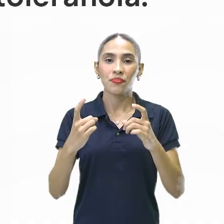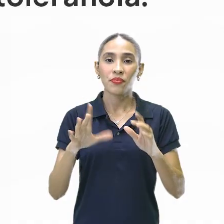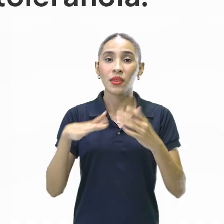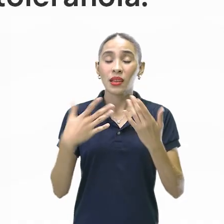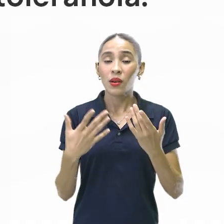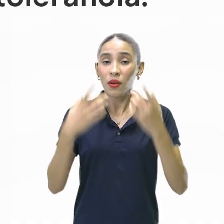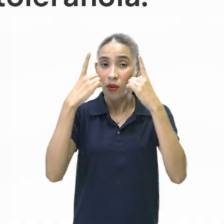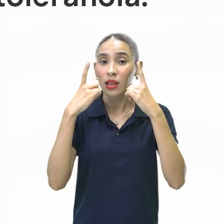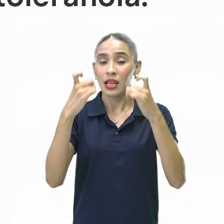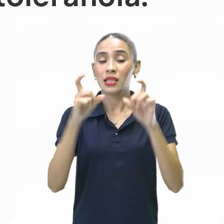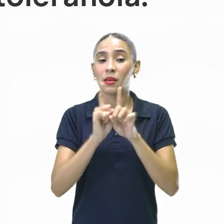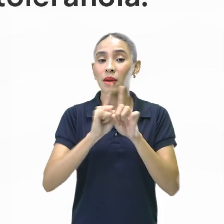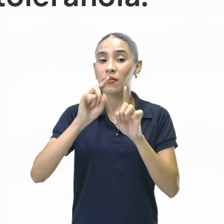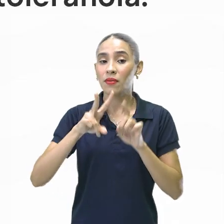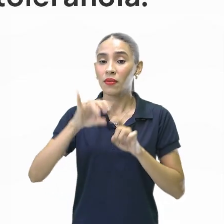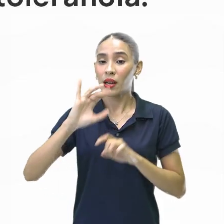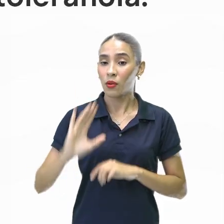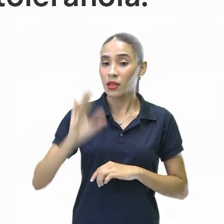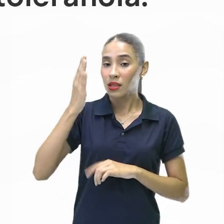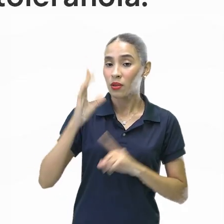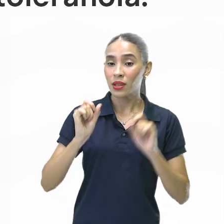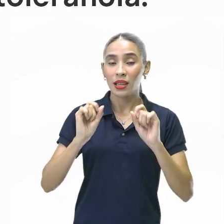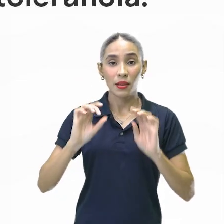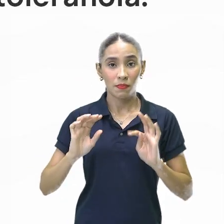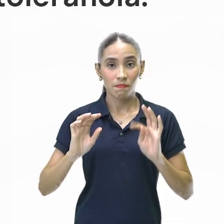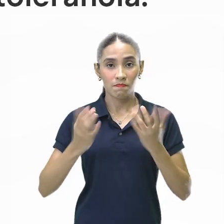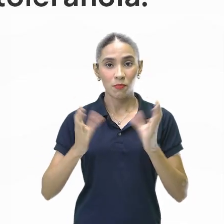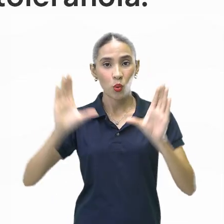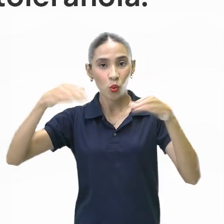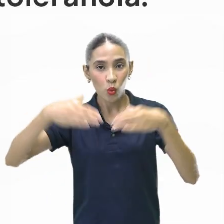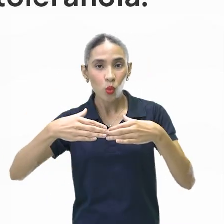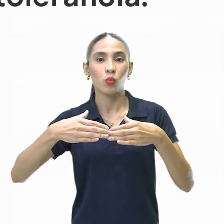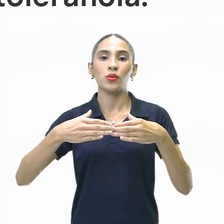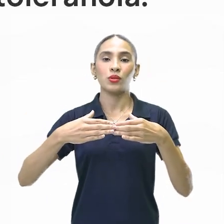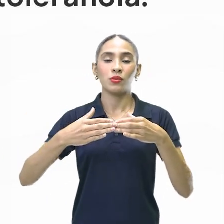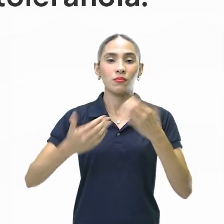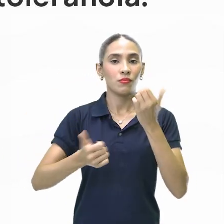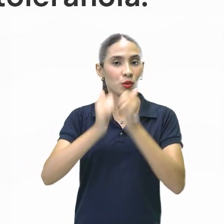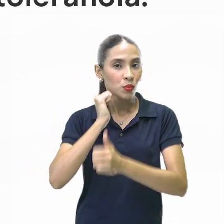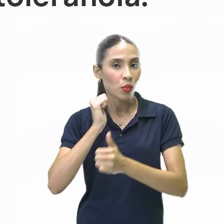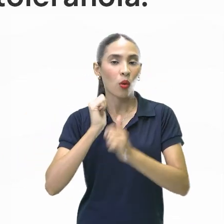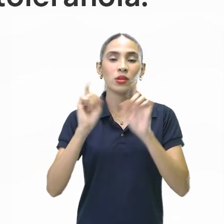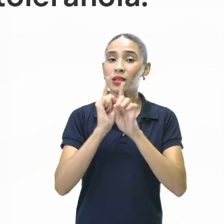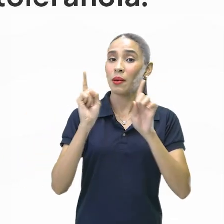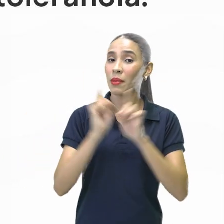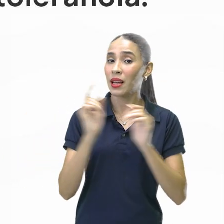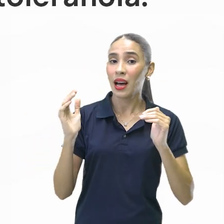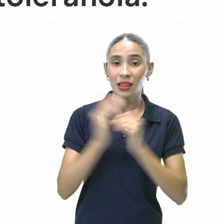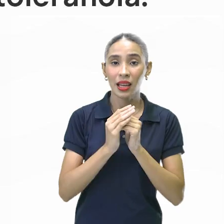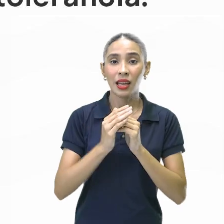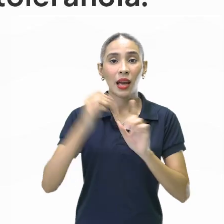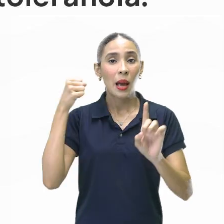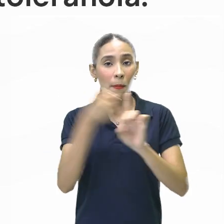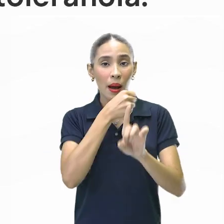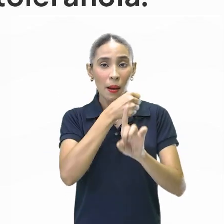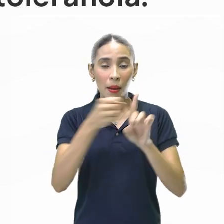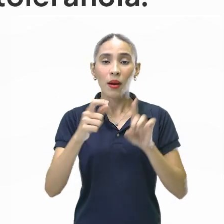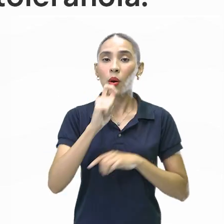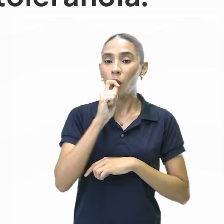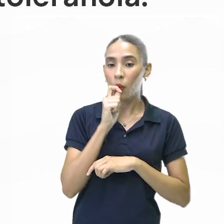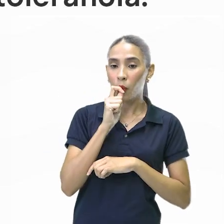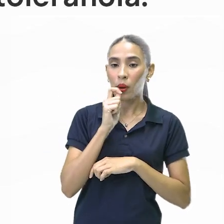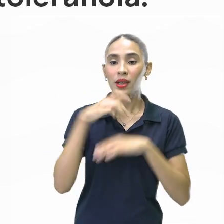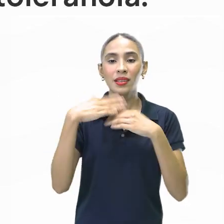violência, ela ocorre entre torcedores, jogadores em campo, até mesmo agressões a árbitros. Isso daí tem se tornado,